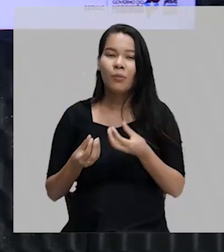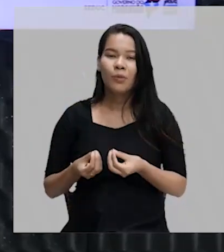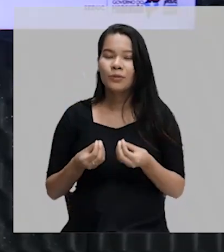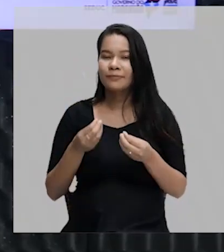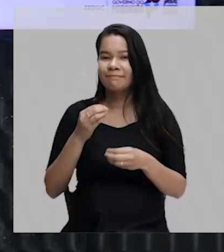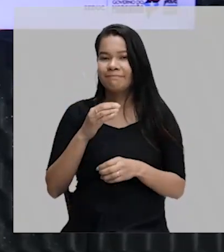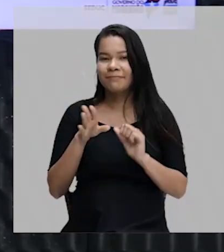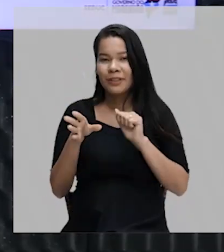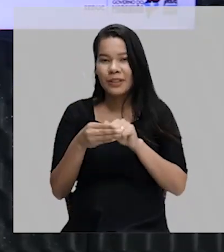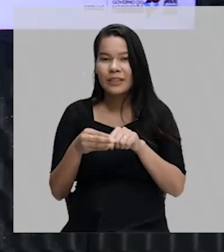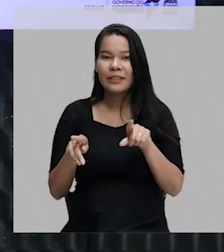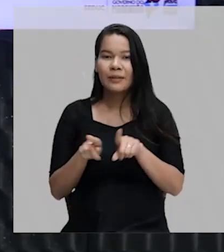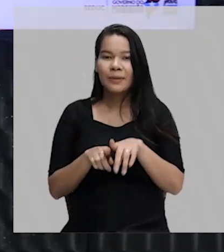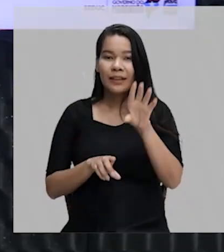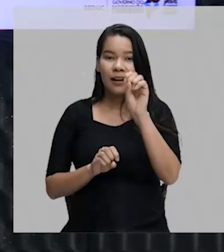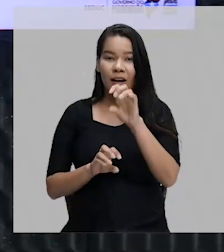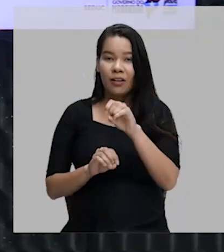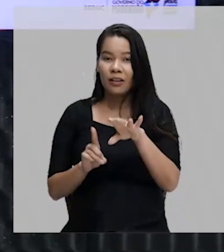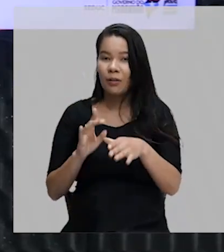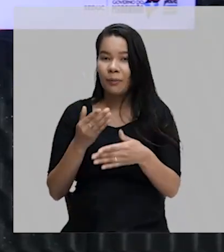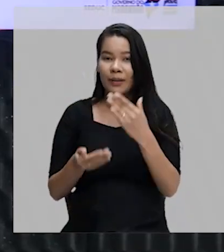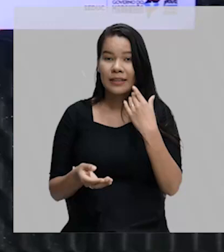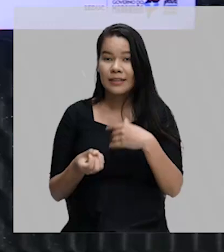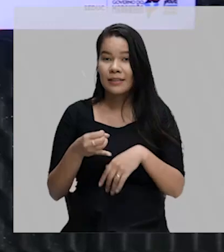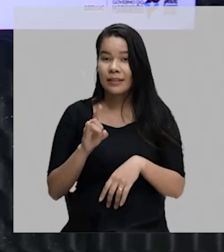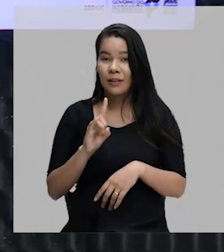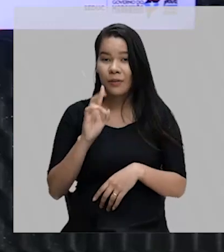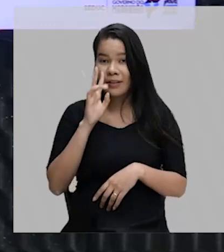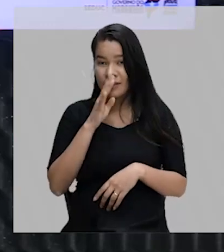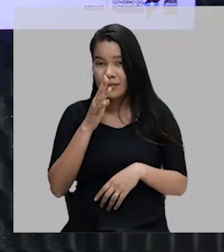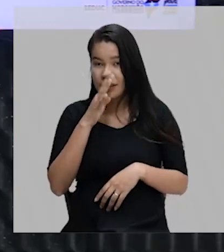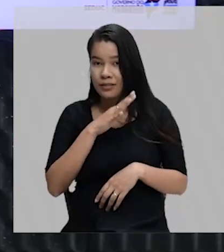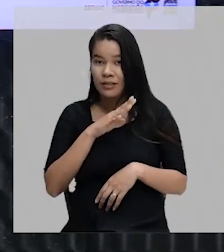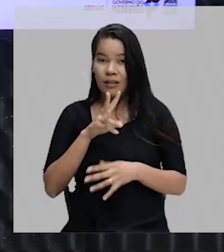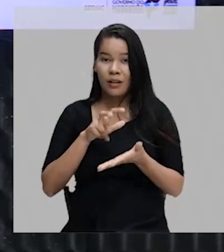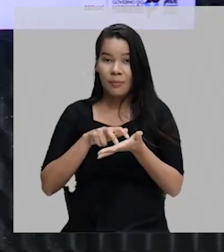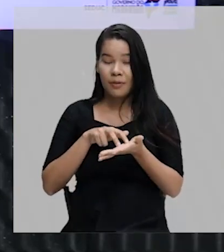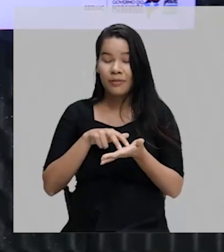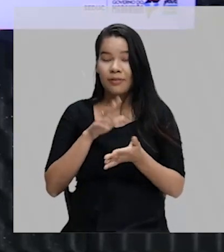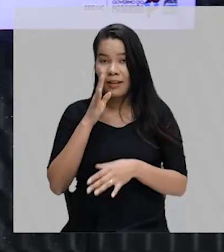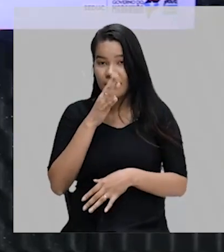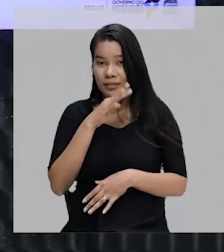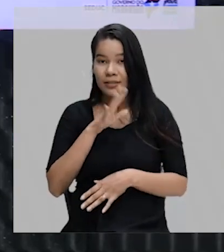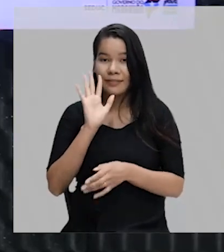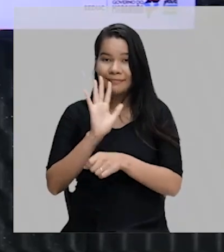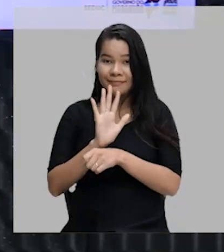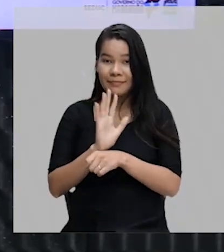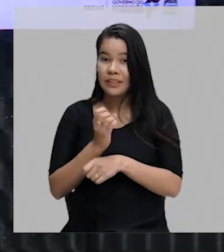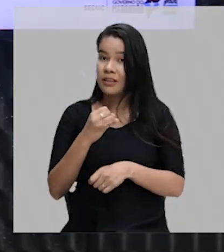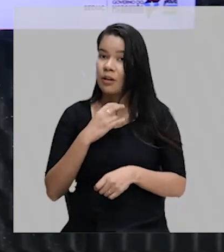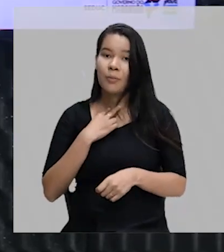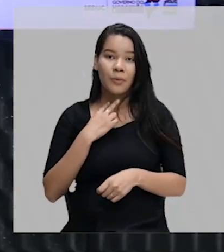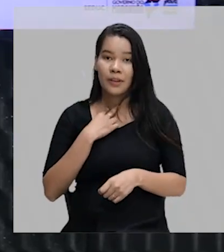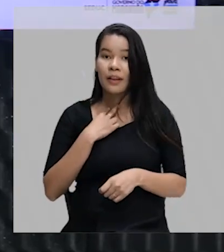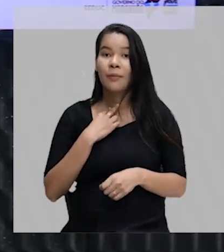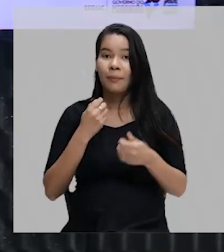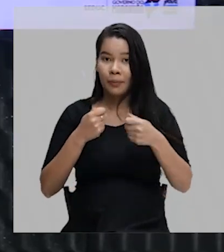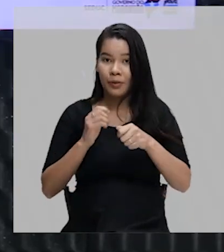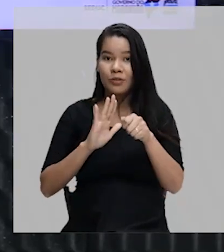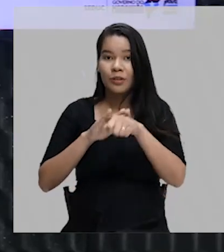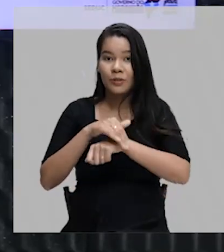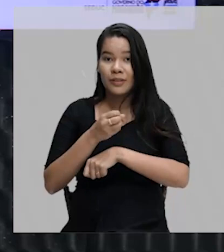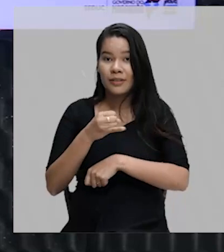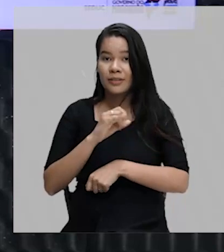aula, não percam. Se não assistir de manhã, assiste à tarde, se não assistir à tarde, assiste à noite. Se tiver dúvida de